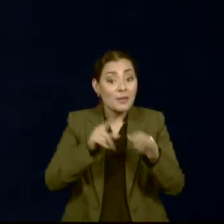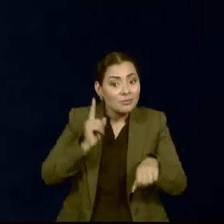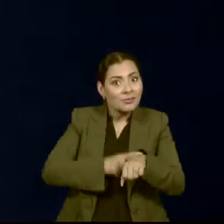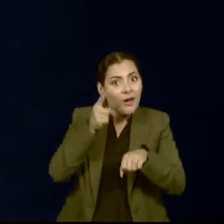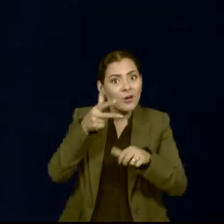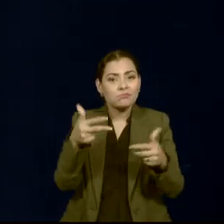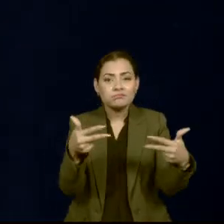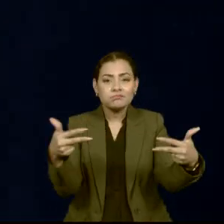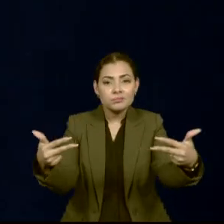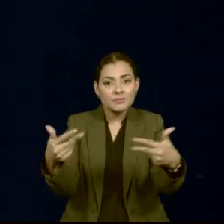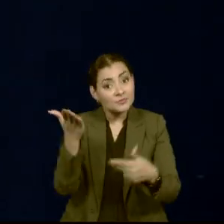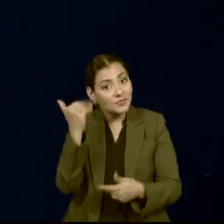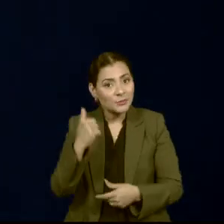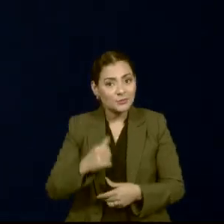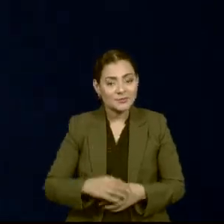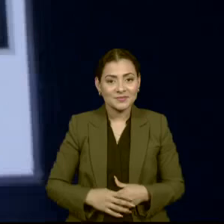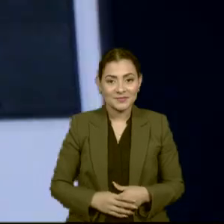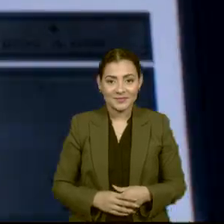estúdio.